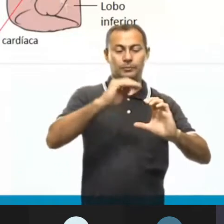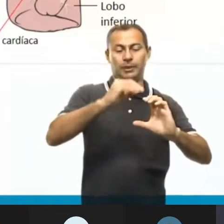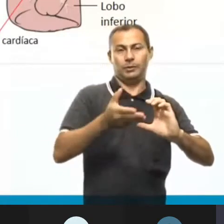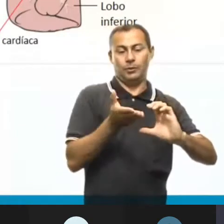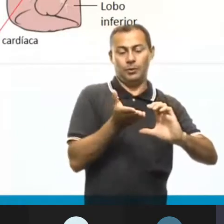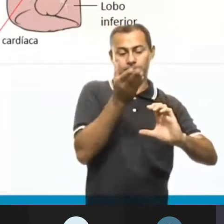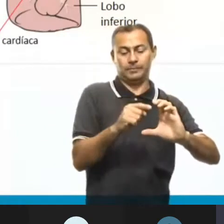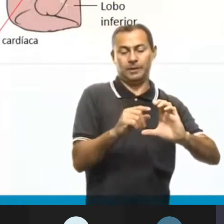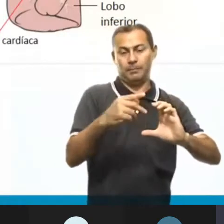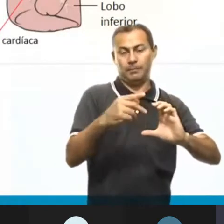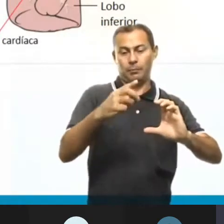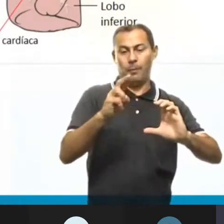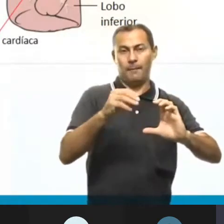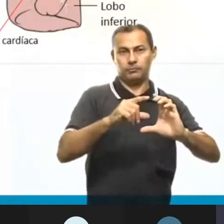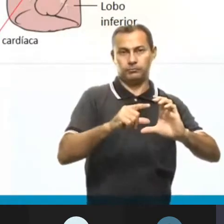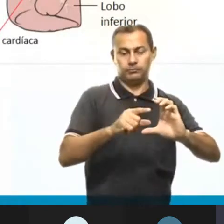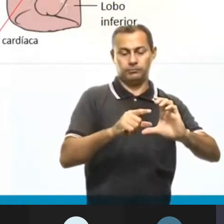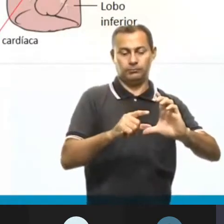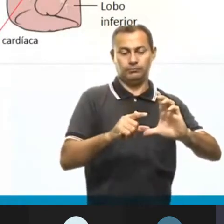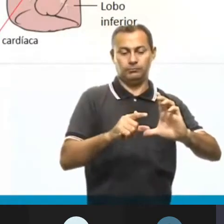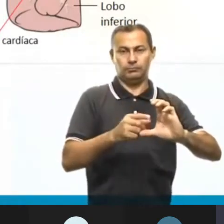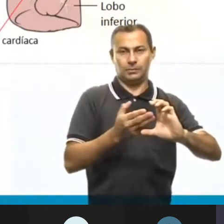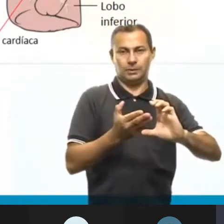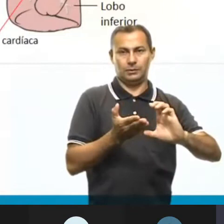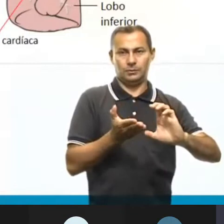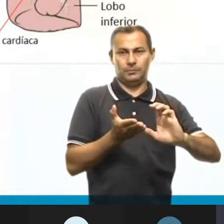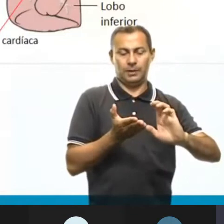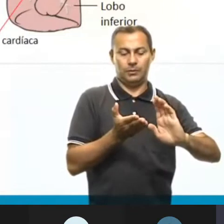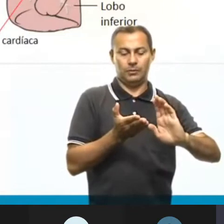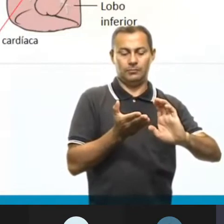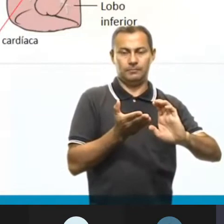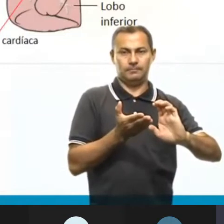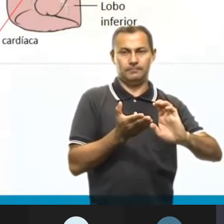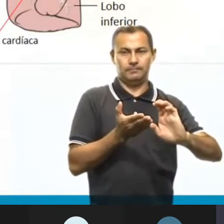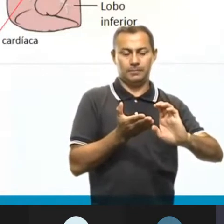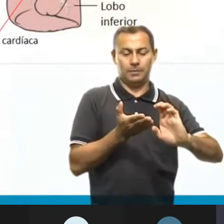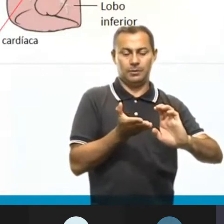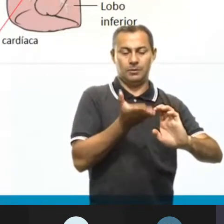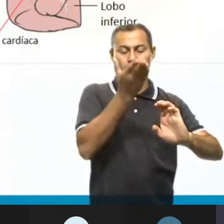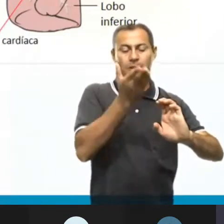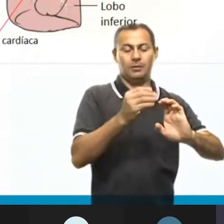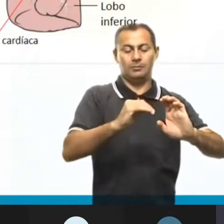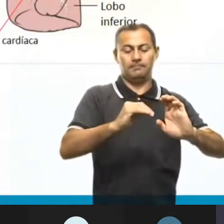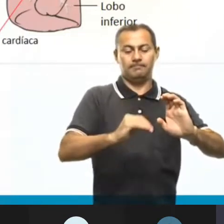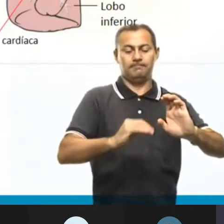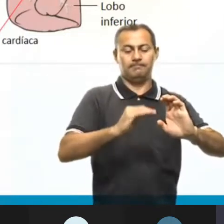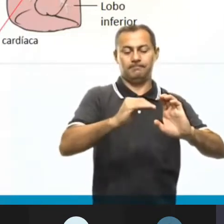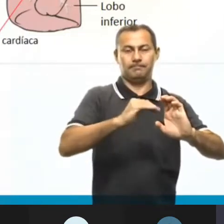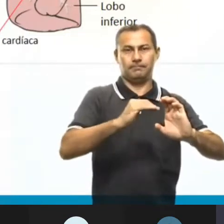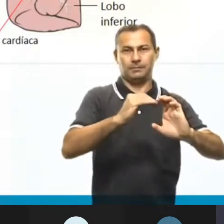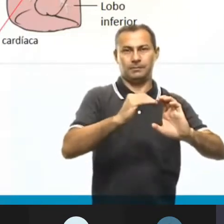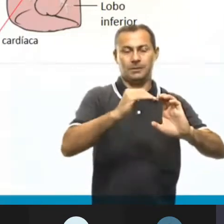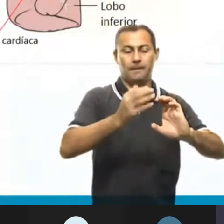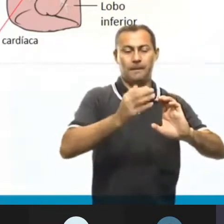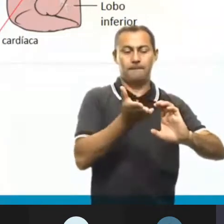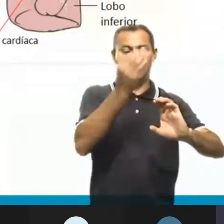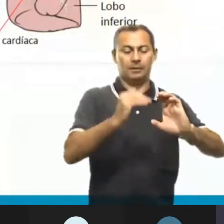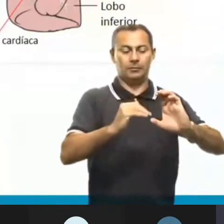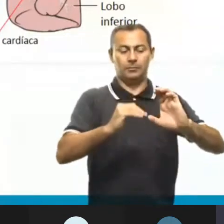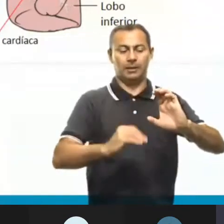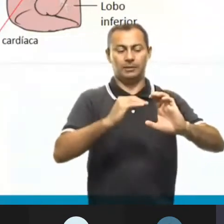inferior. Entre, né, o meu lobo superior aqui e o meu médio, então aqui entre